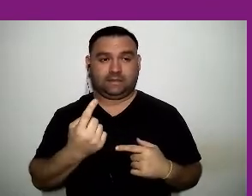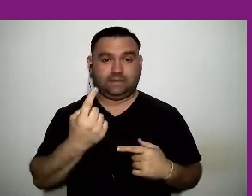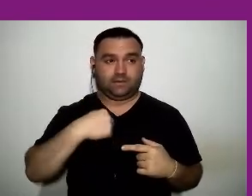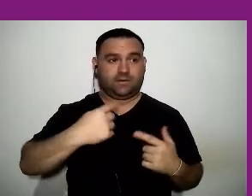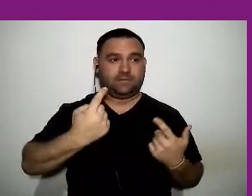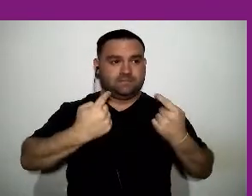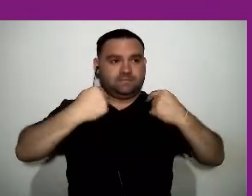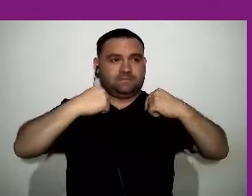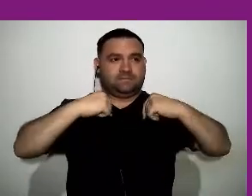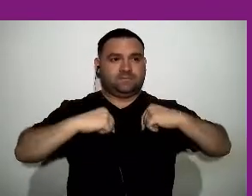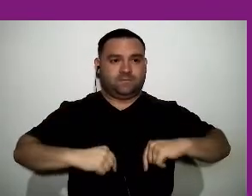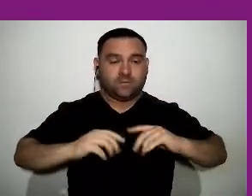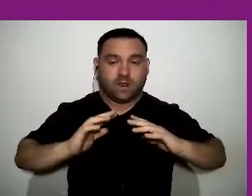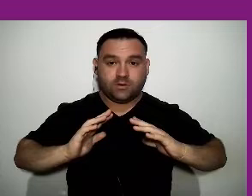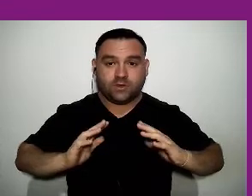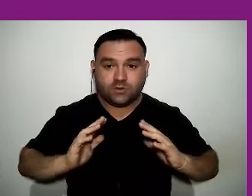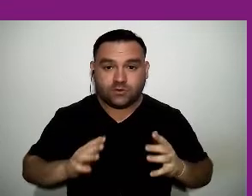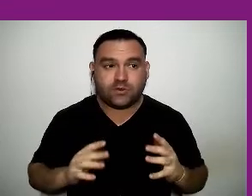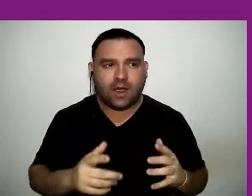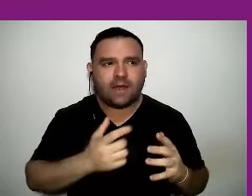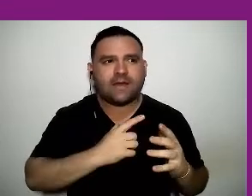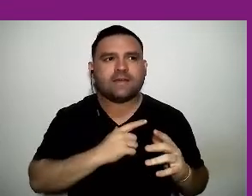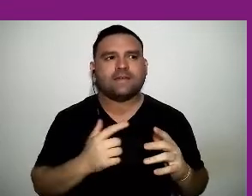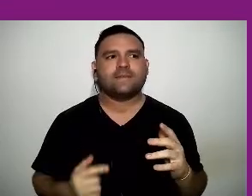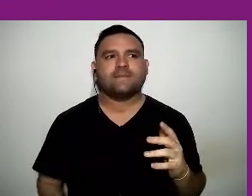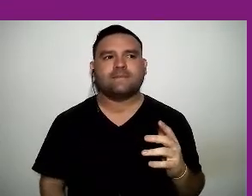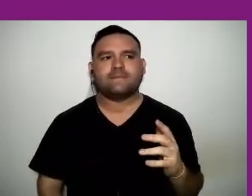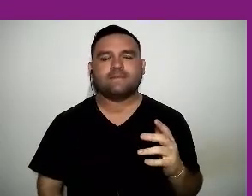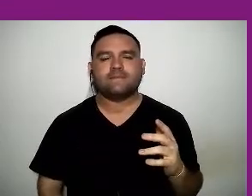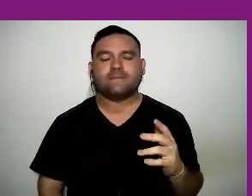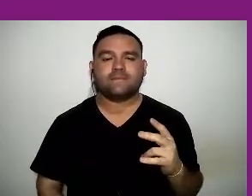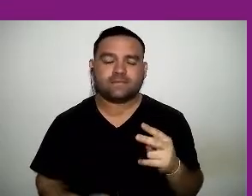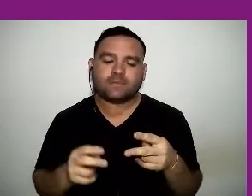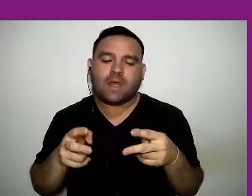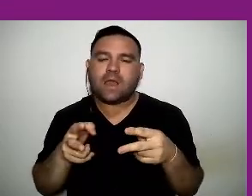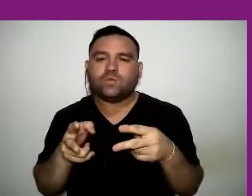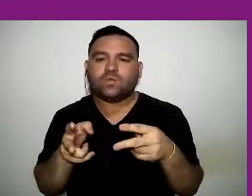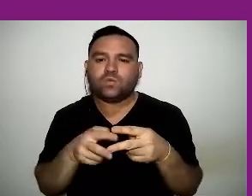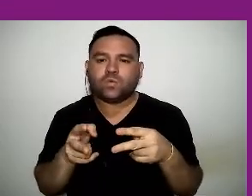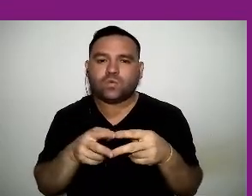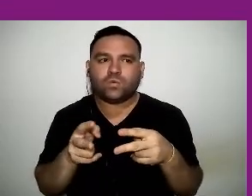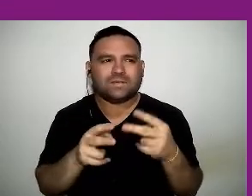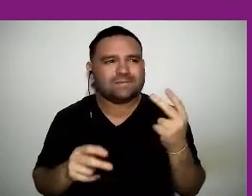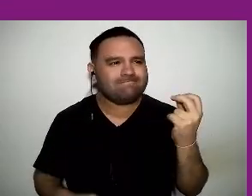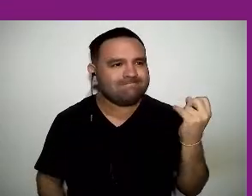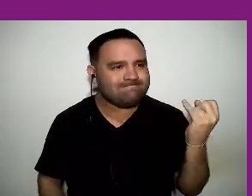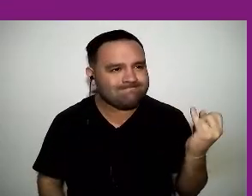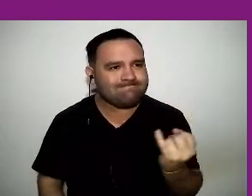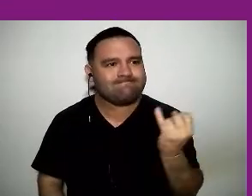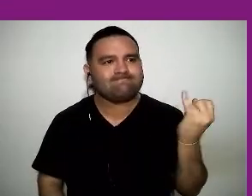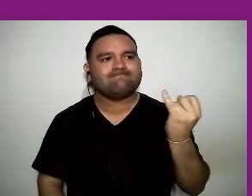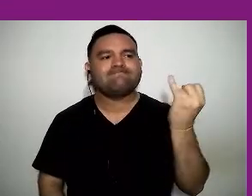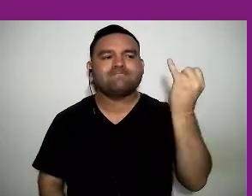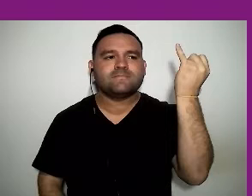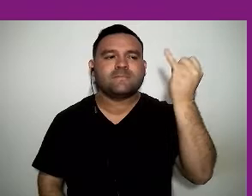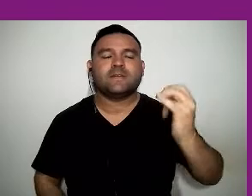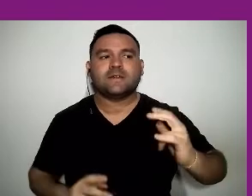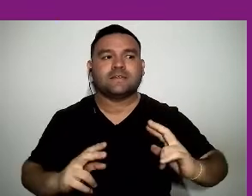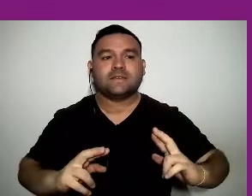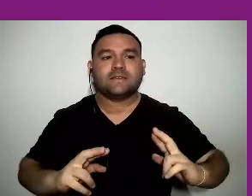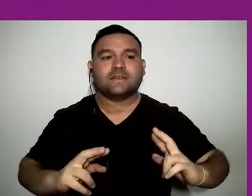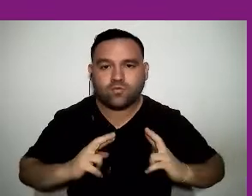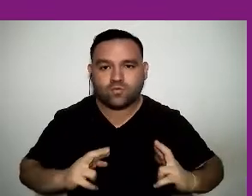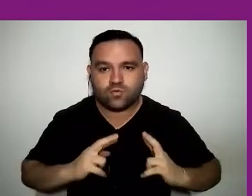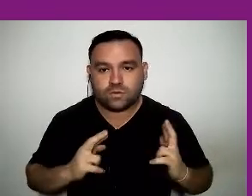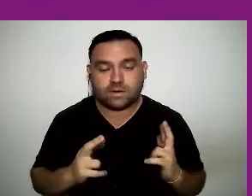vias aéreas, né, nós temos basicamente duas vias importantes de resultados,